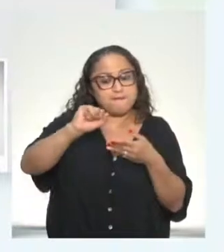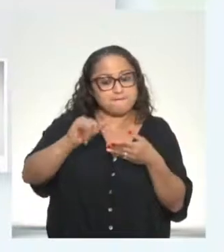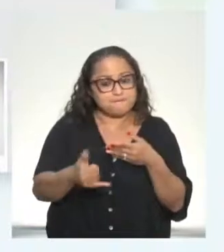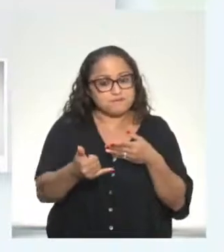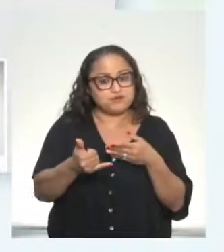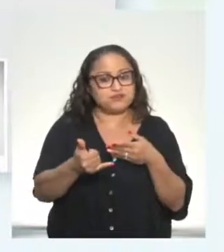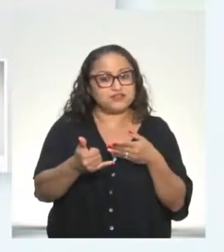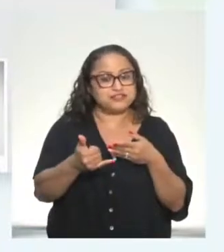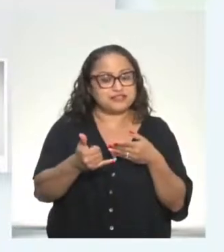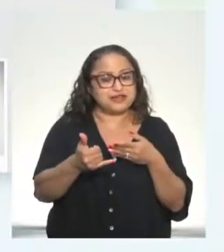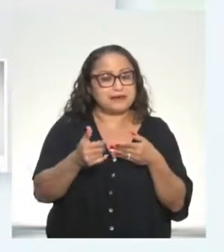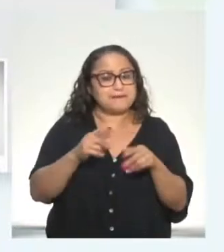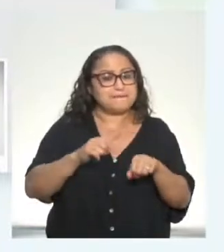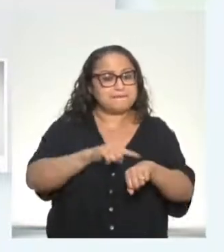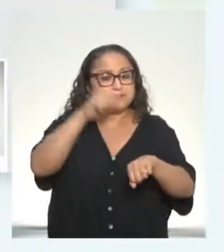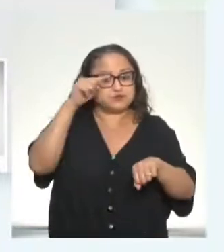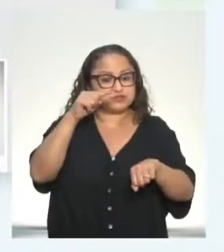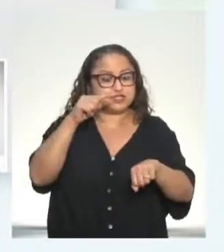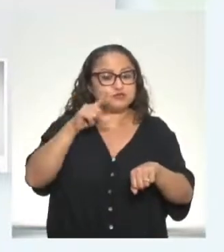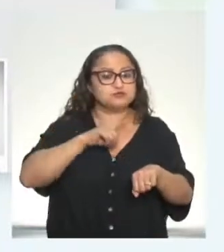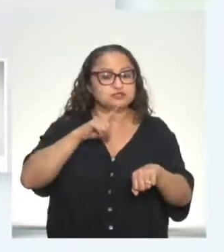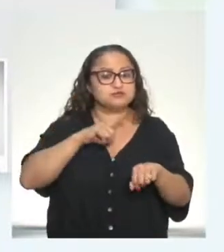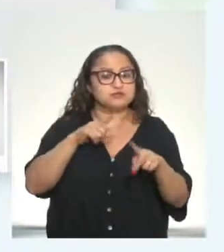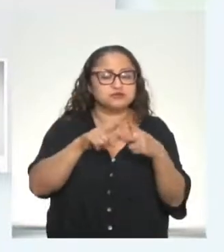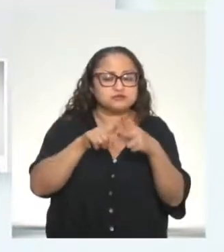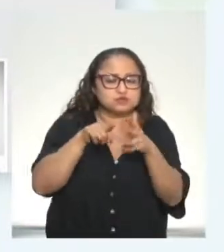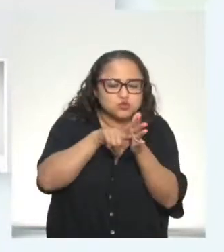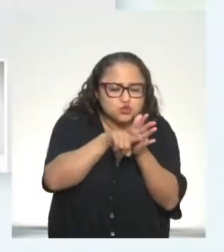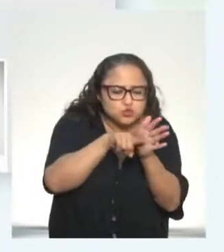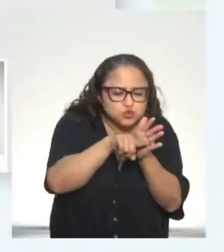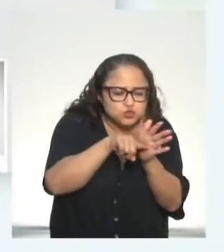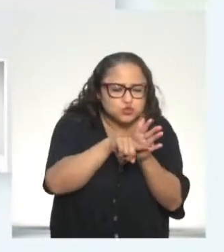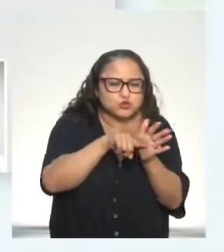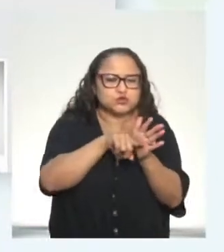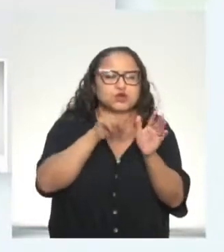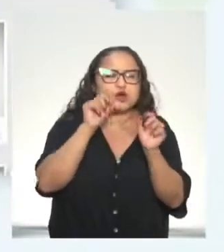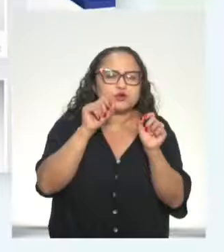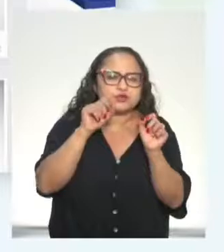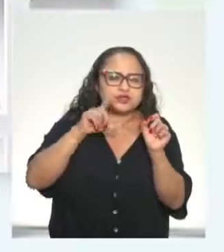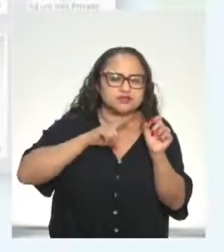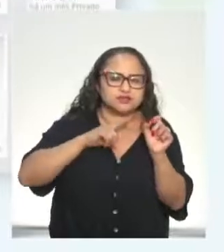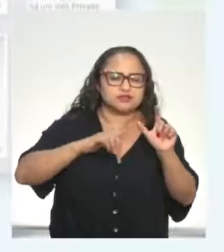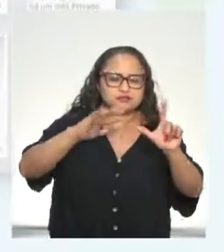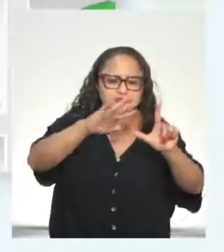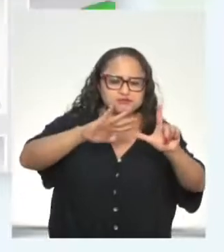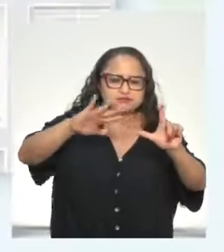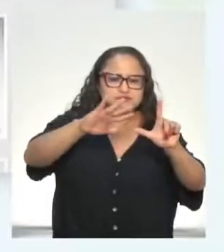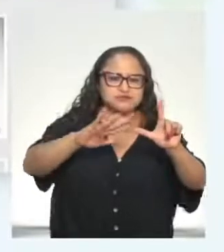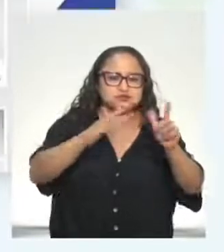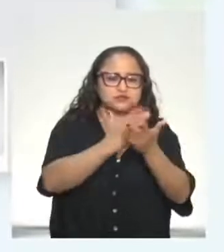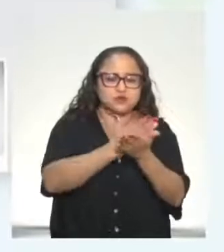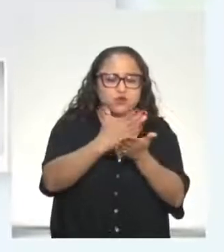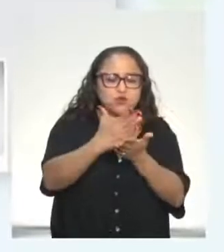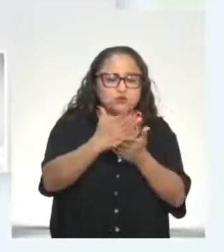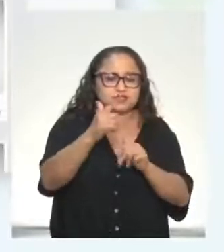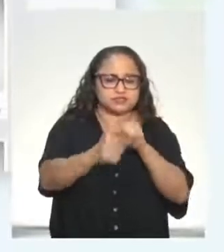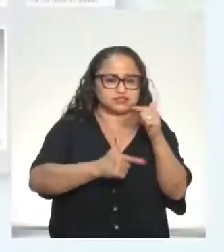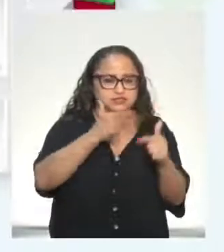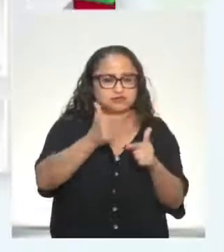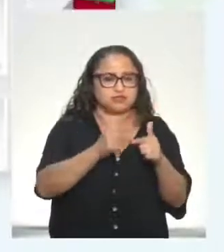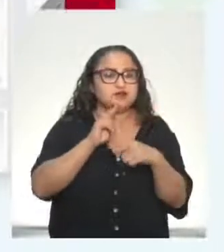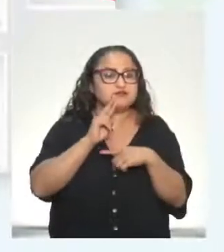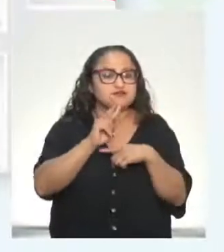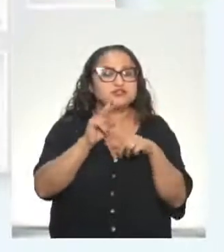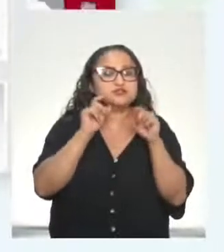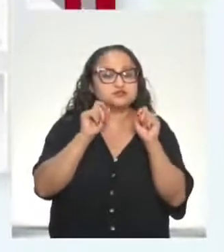poder explorar alguns recursos dessa ferramenta, a gente já vai começar a trabalhar aqui. Veja que eu tenho